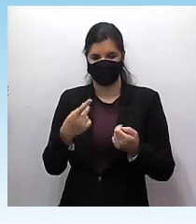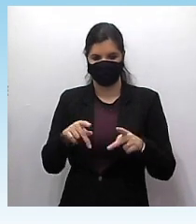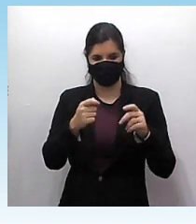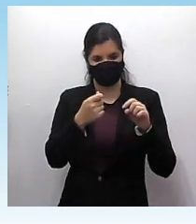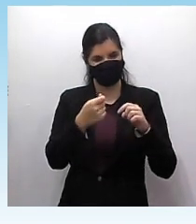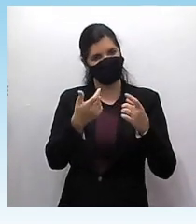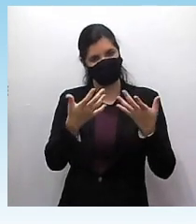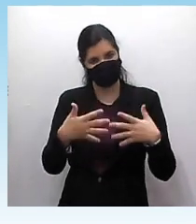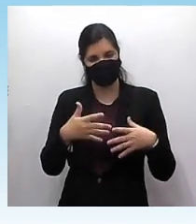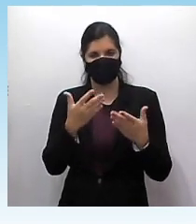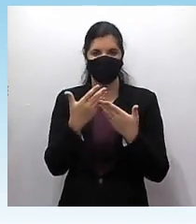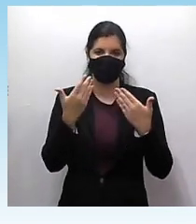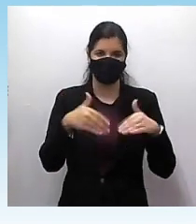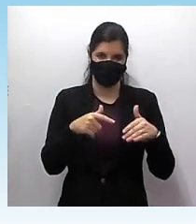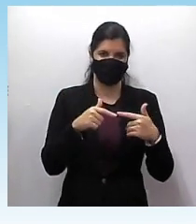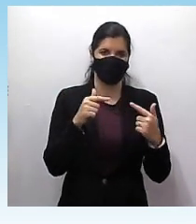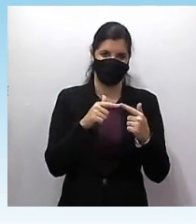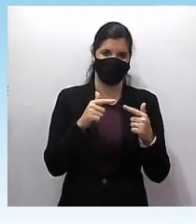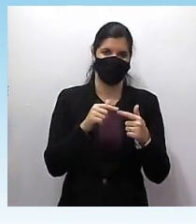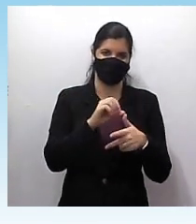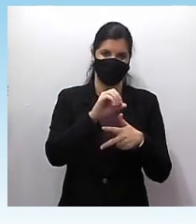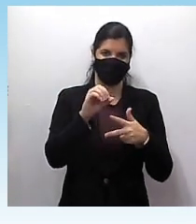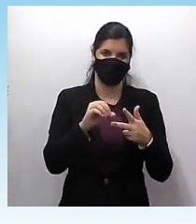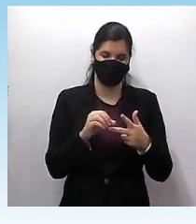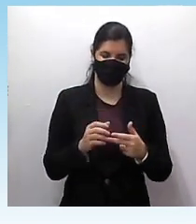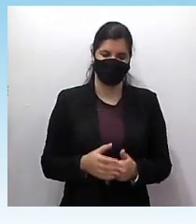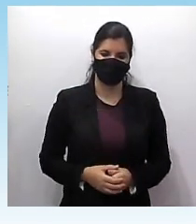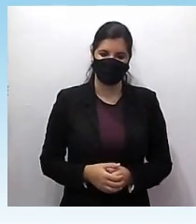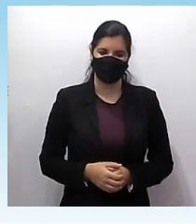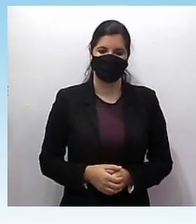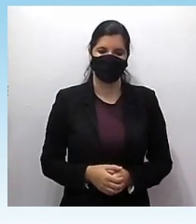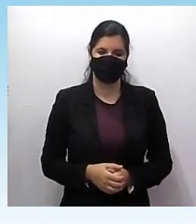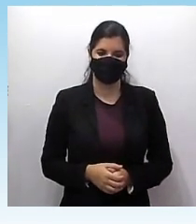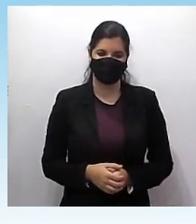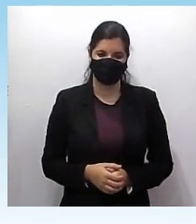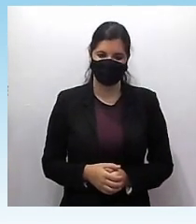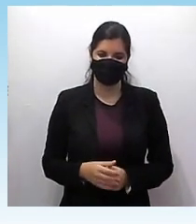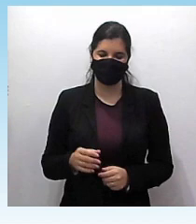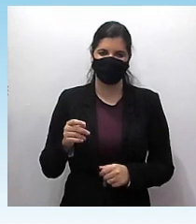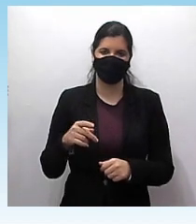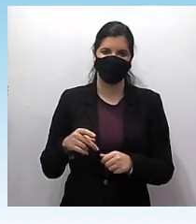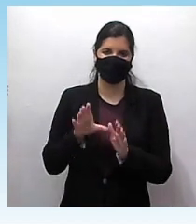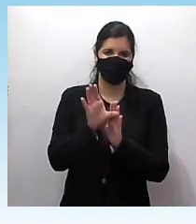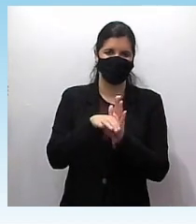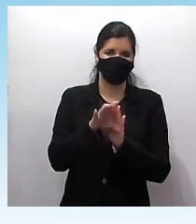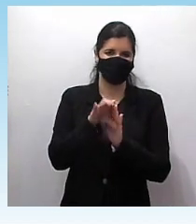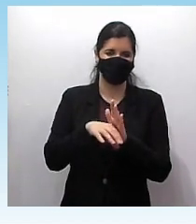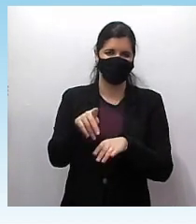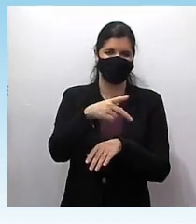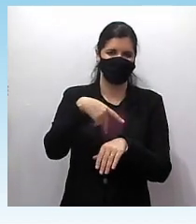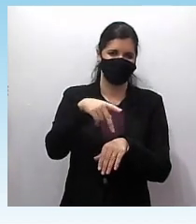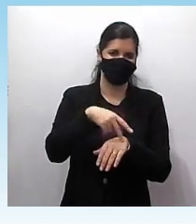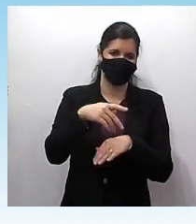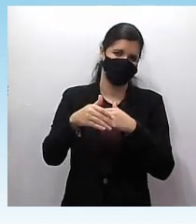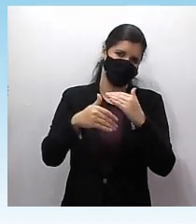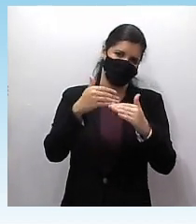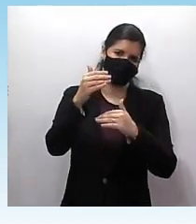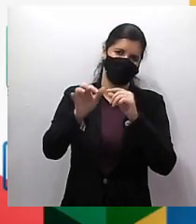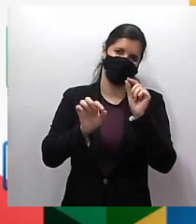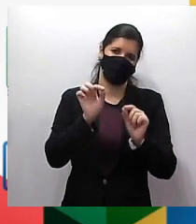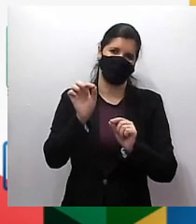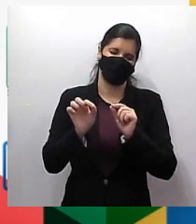muito comum de cair em provas também, sobretudo no Enem, tá? Bom, o que é, afinal, um país desenvolvido a um país